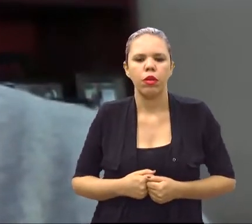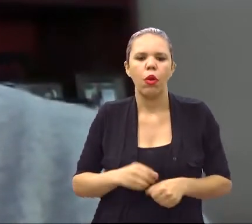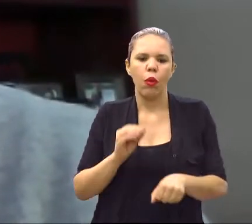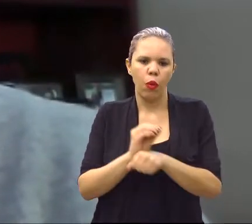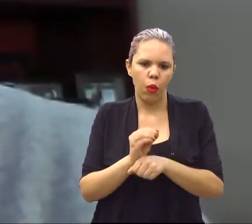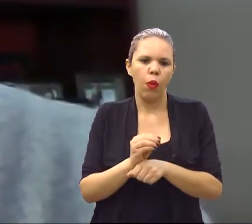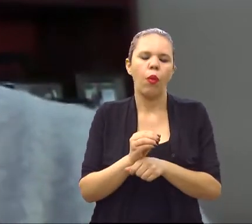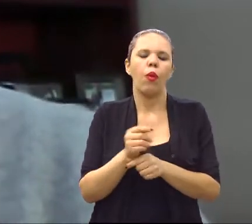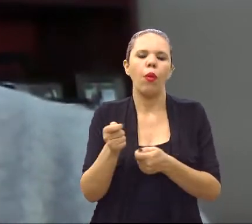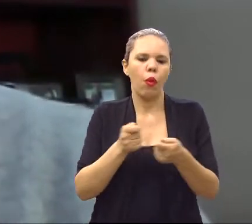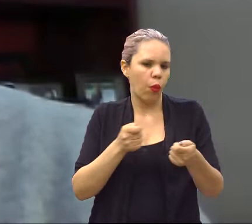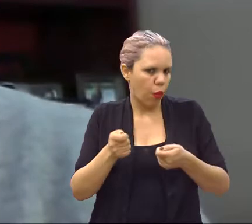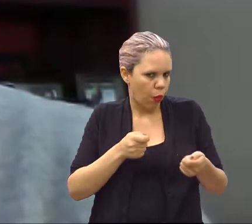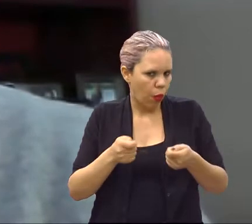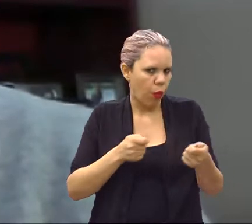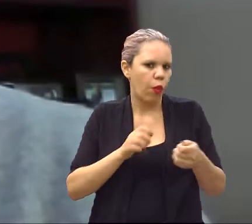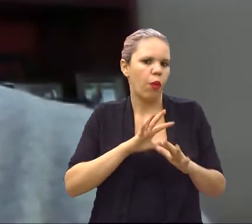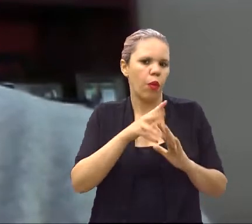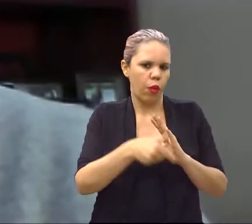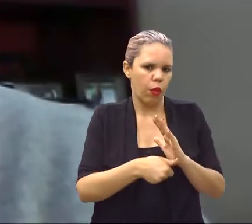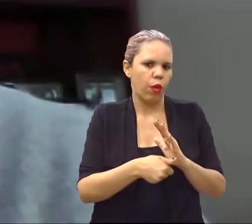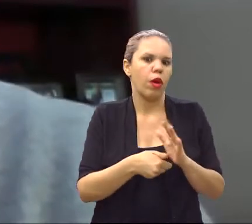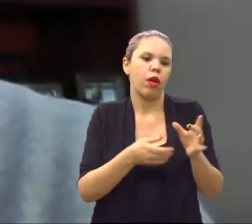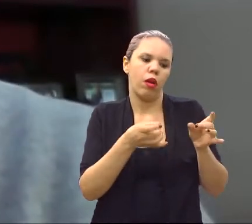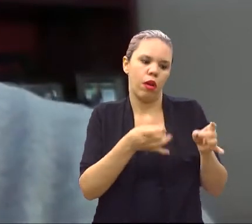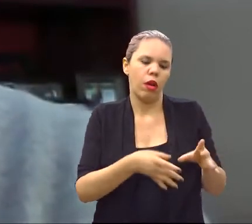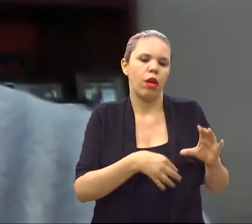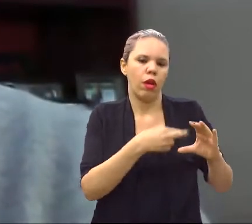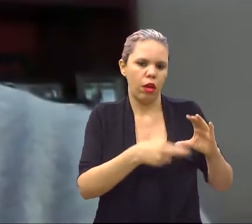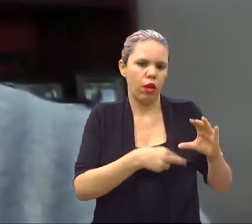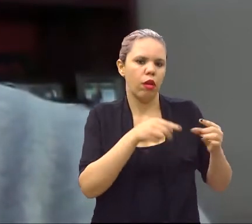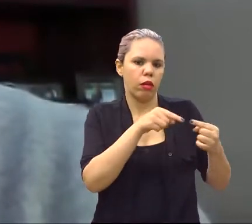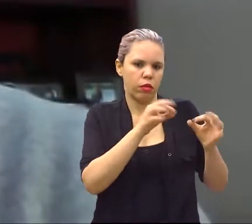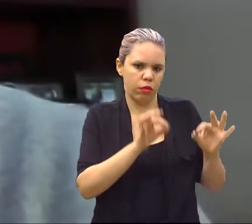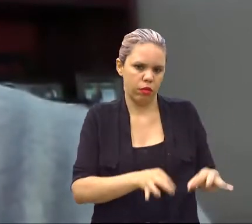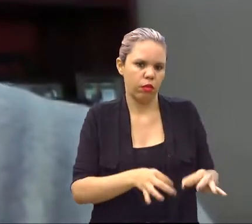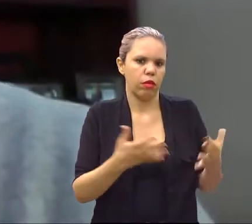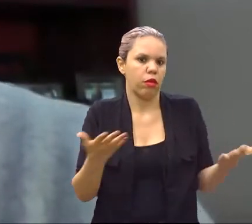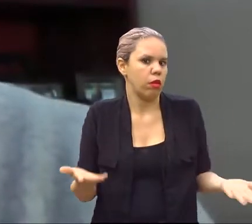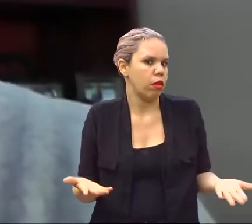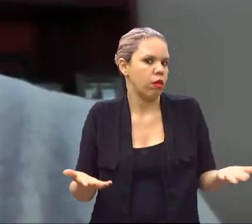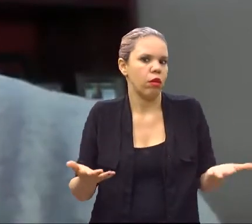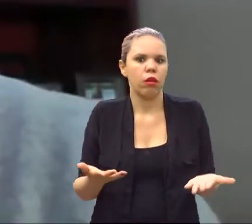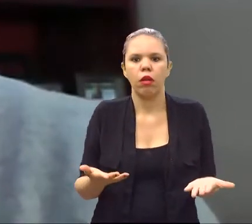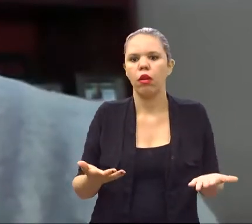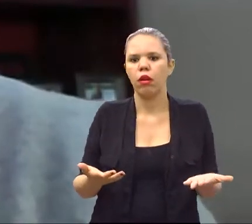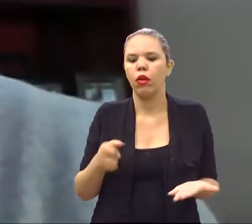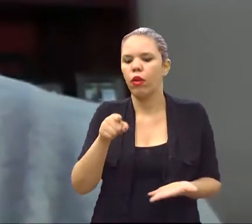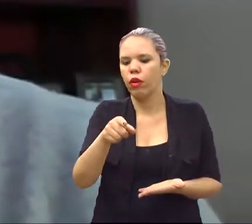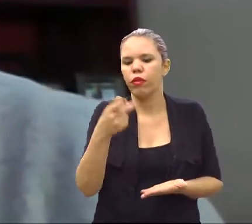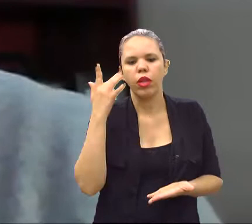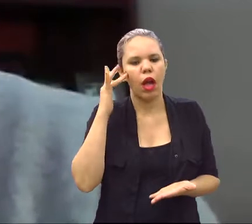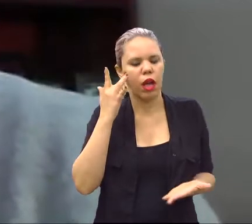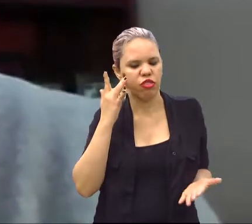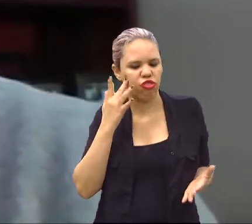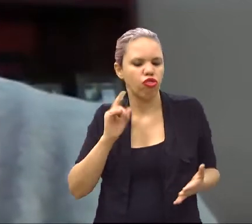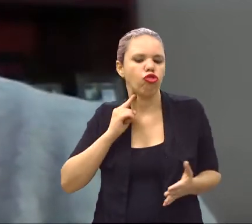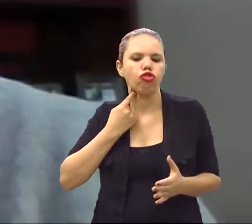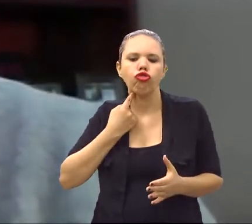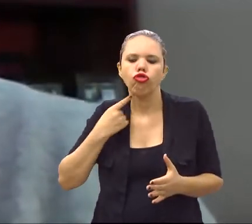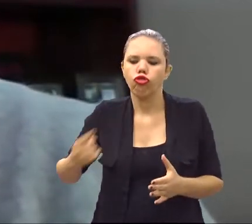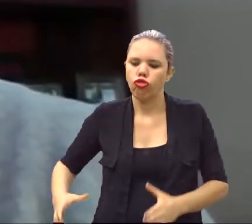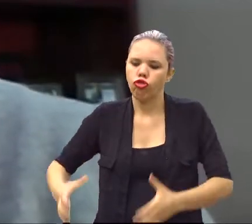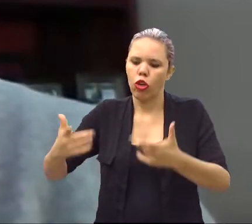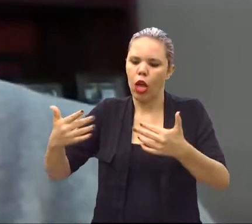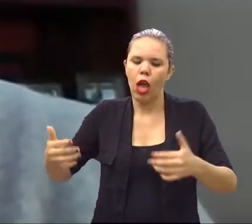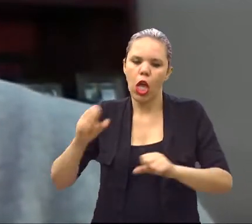ambientalmente descartado, vamos chamar assim. Aquilo que você fala que é lixo,